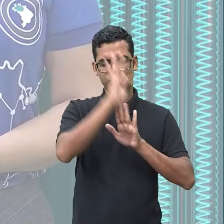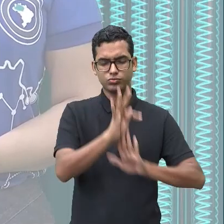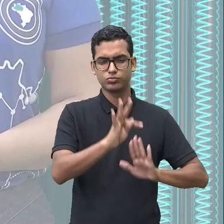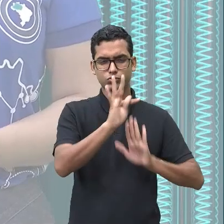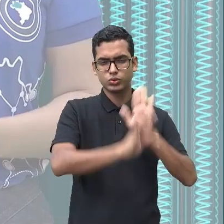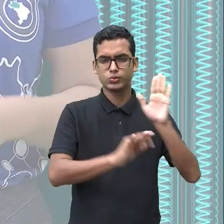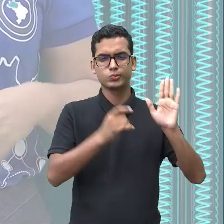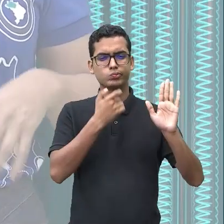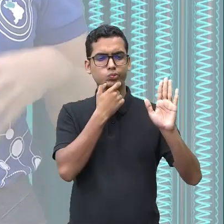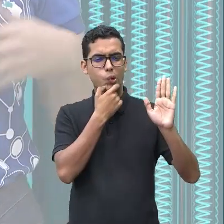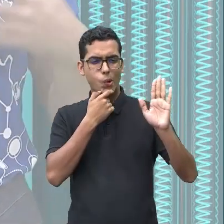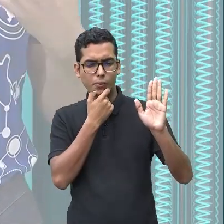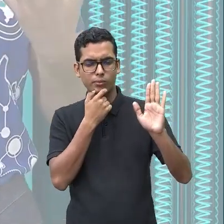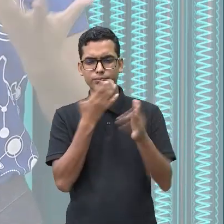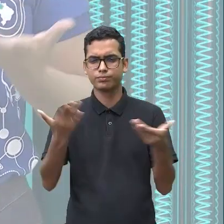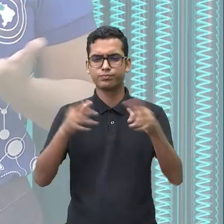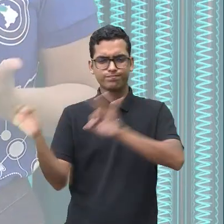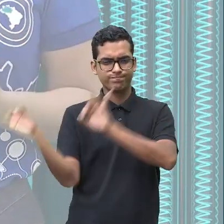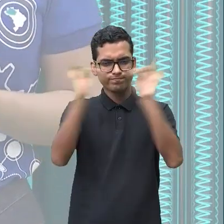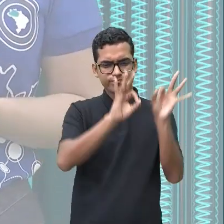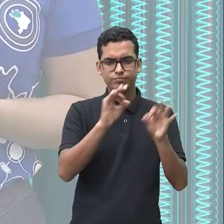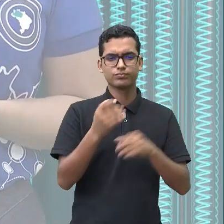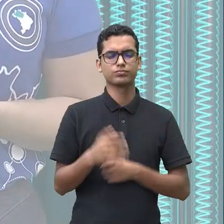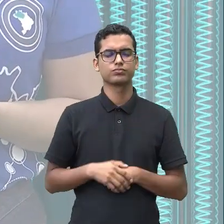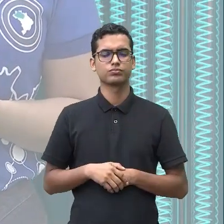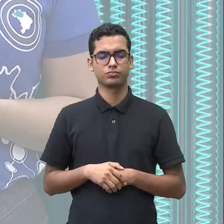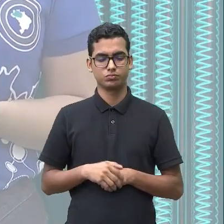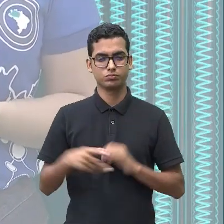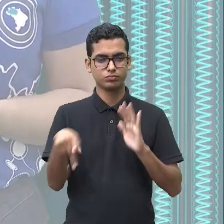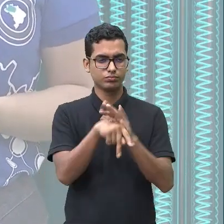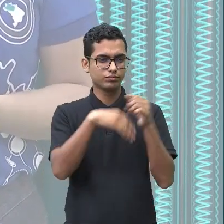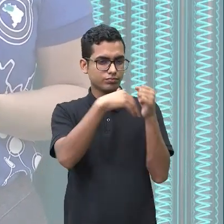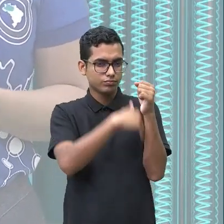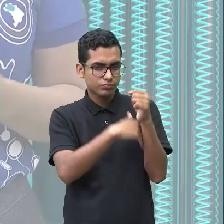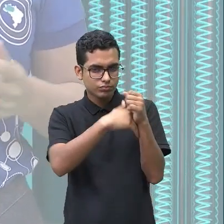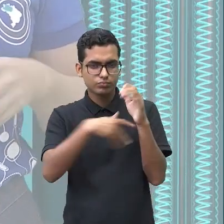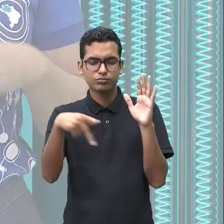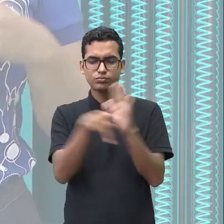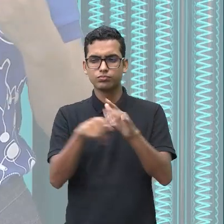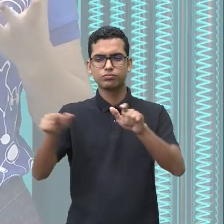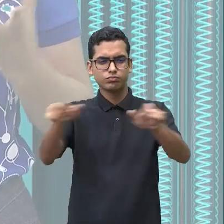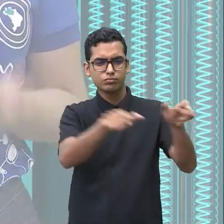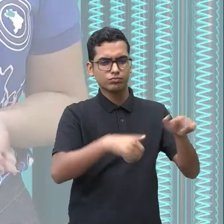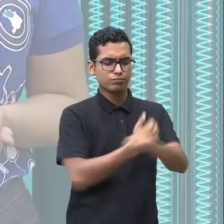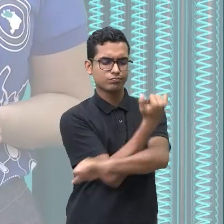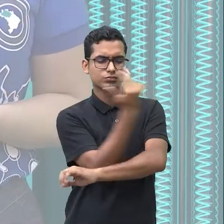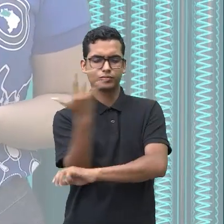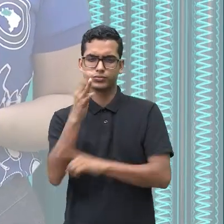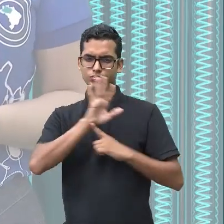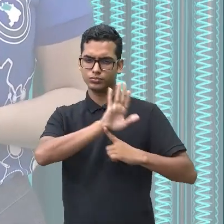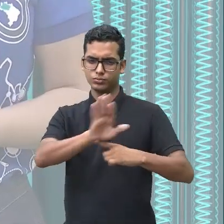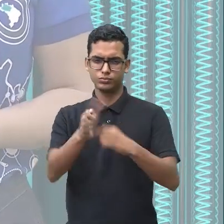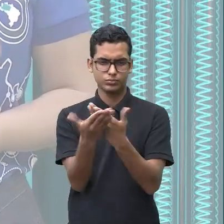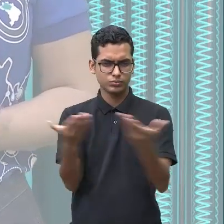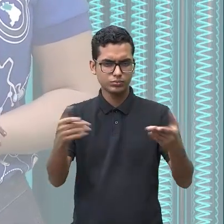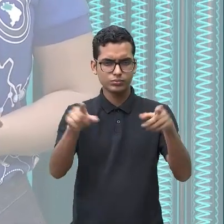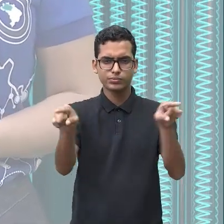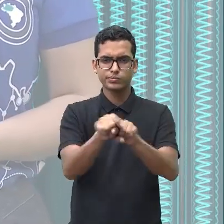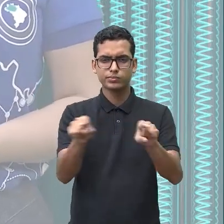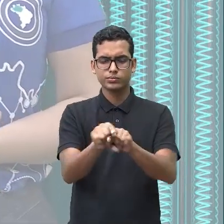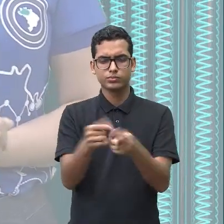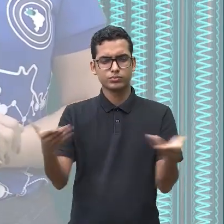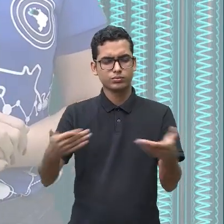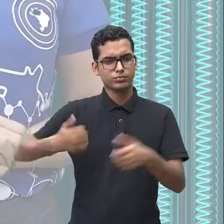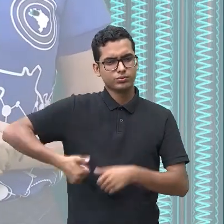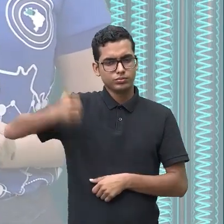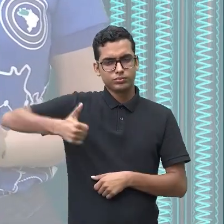Vamos agora acompanhar mais um pouco sobre os mistérios dos lugares, das coisas que eu mostrei para vocês. E vamos para o primeiro